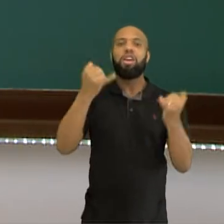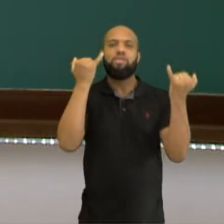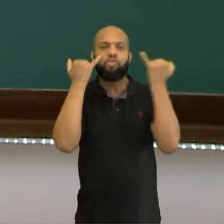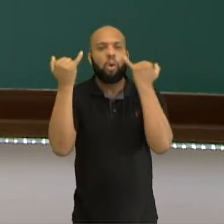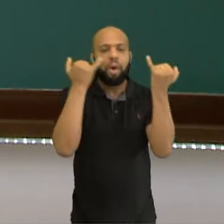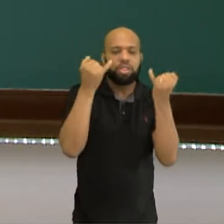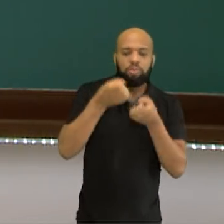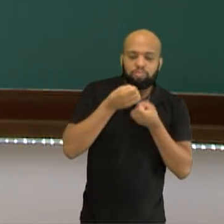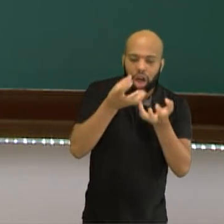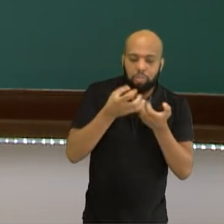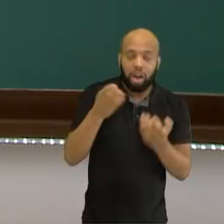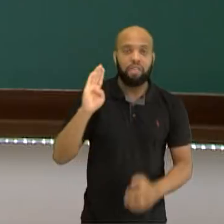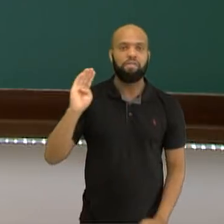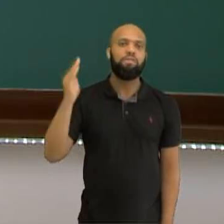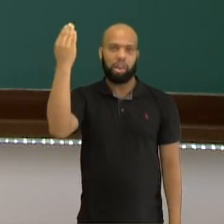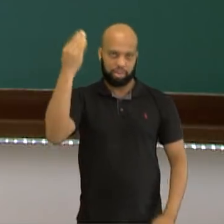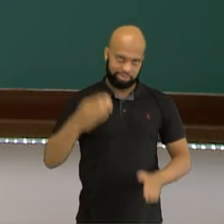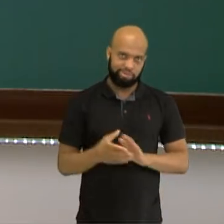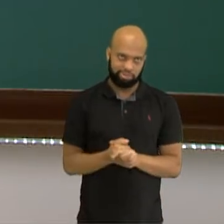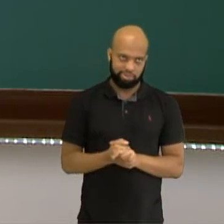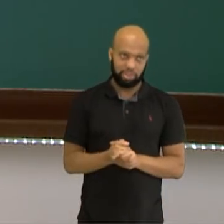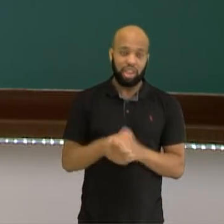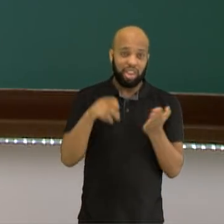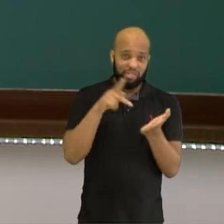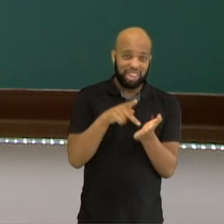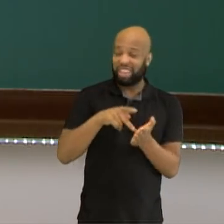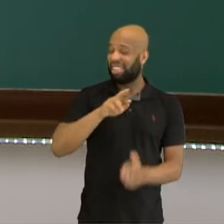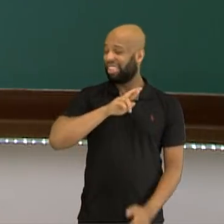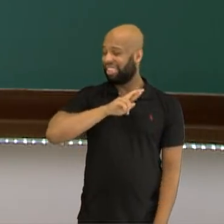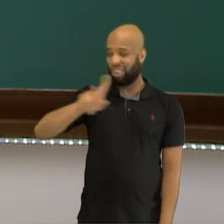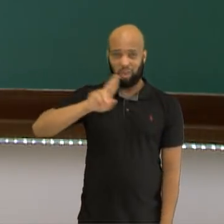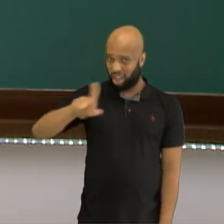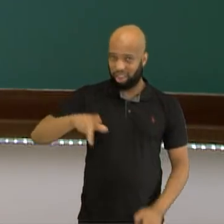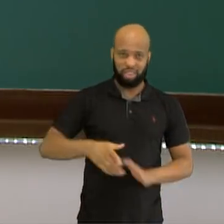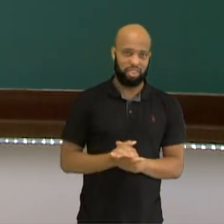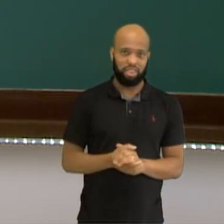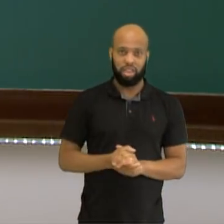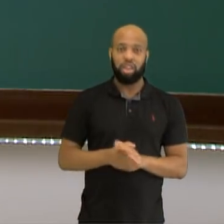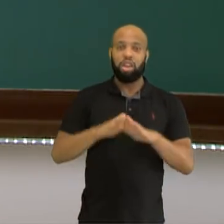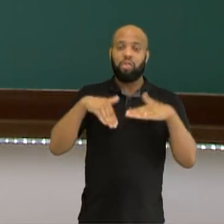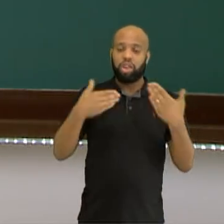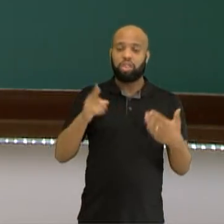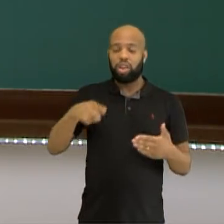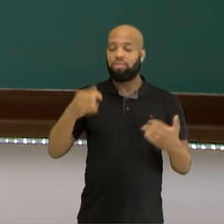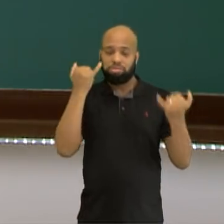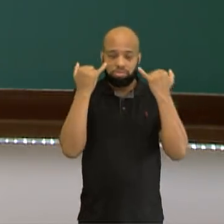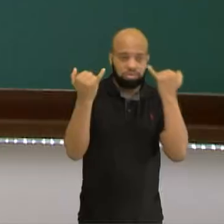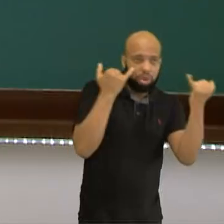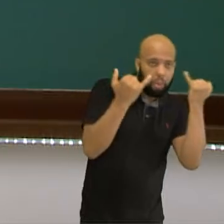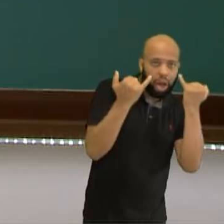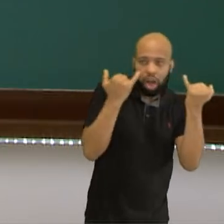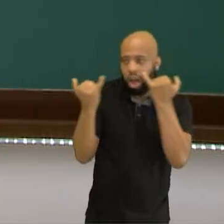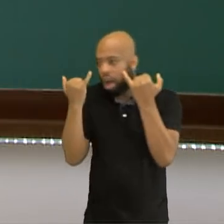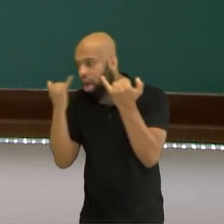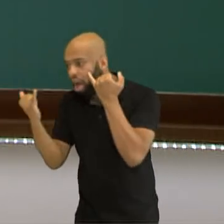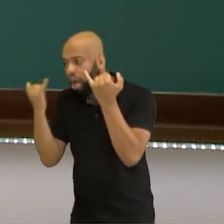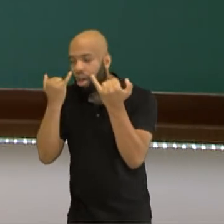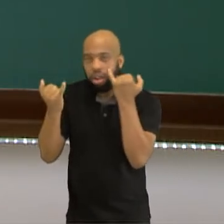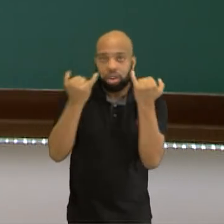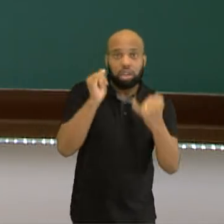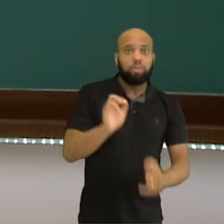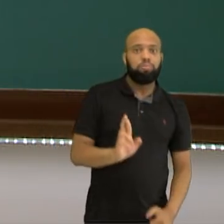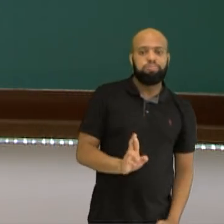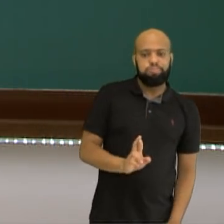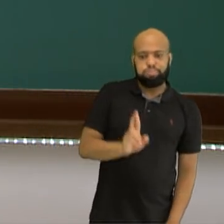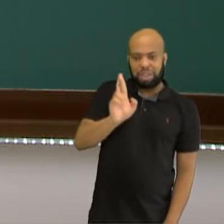notícias falsas, Notícias que não são verdadeiras. São as informações noticiosas que não